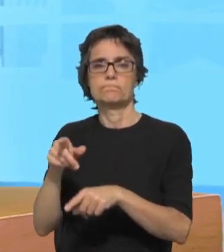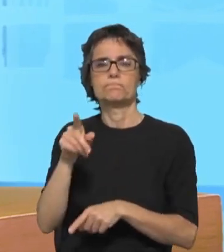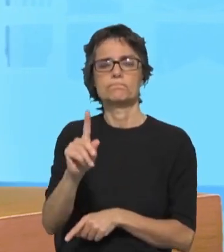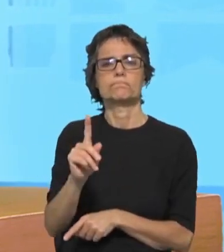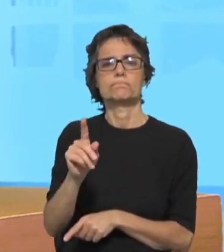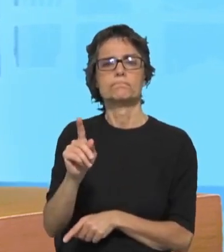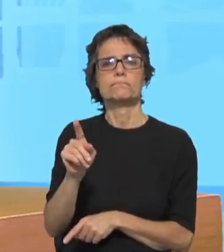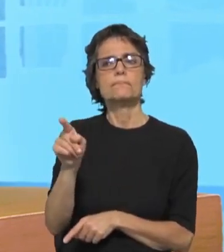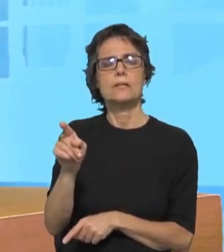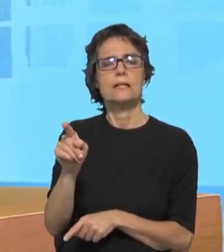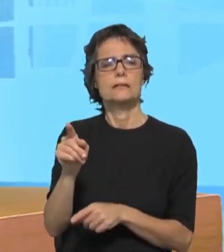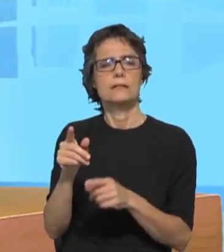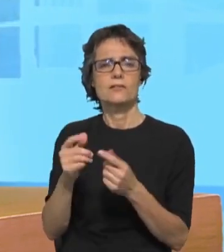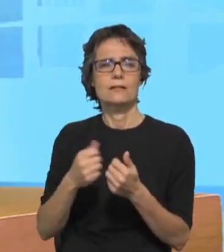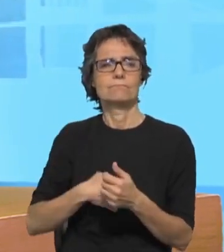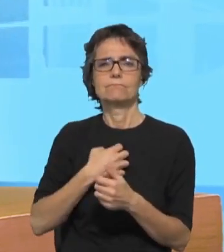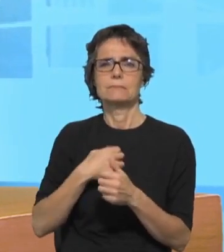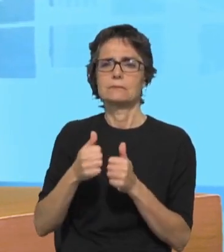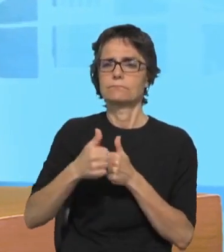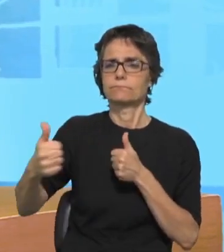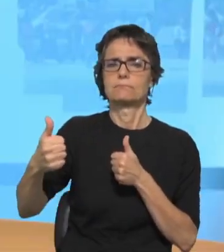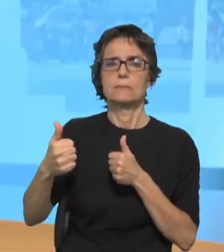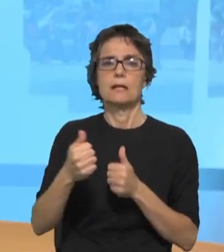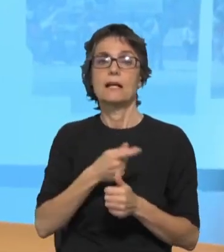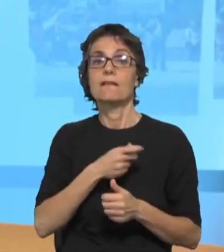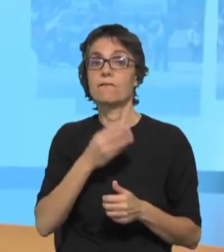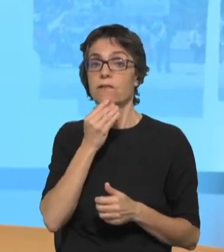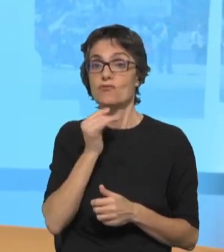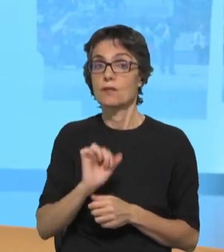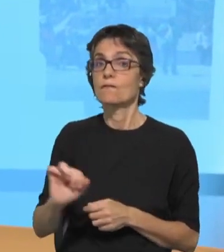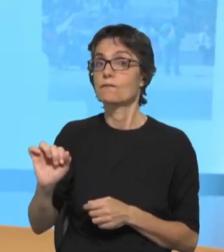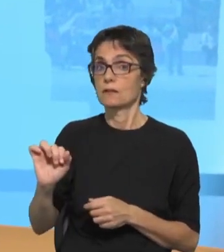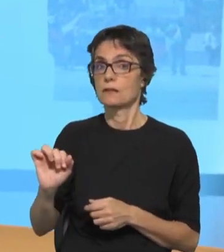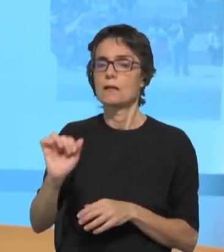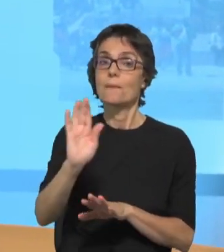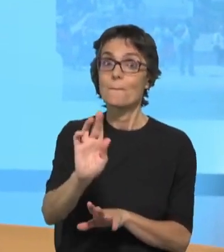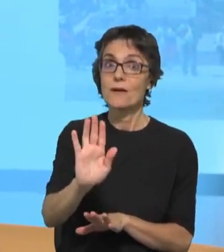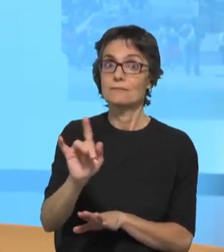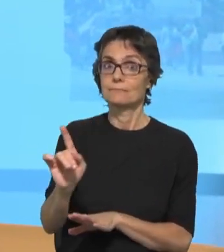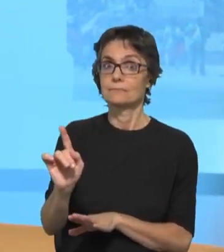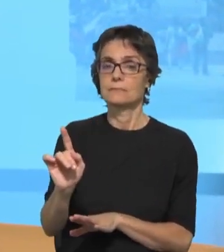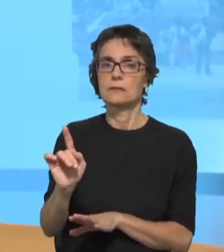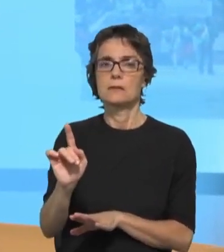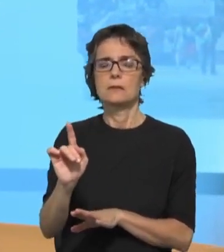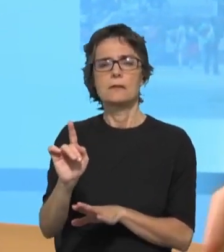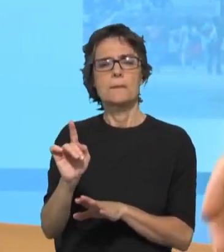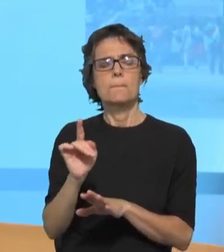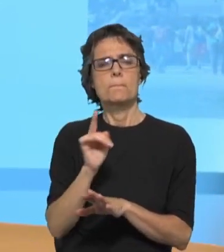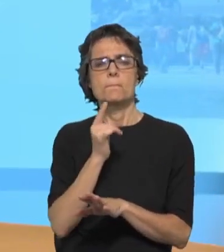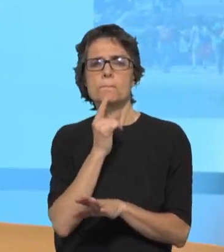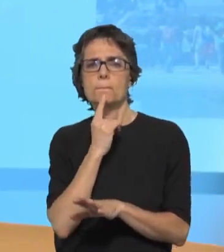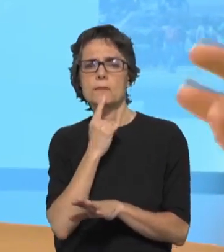da sua fé original, a fé judaica em que ele tinha sido educado, no entanto, essa mundividência